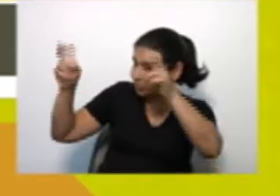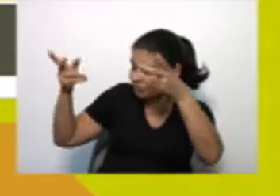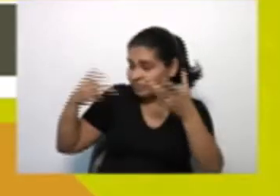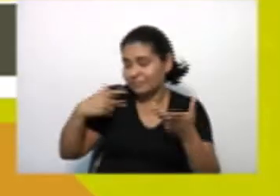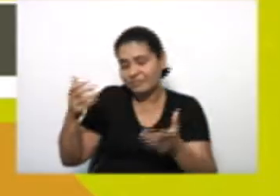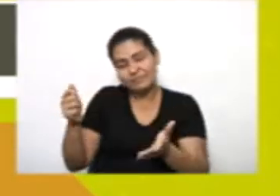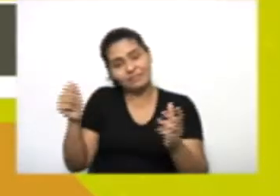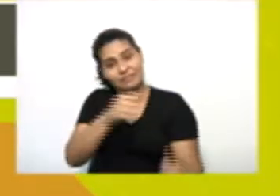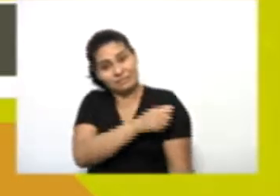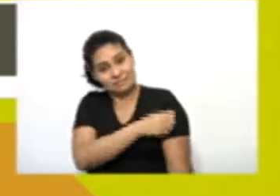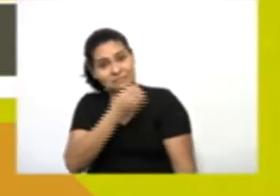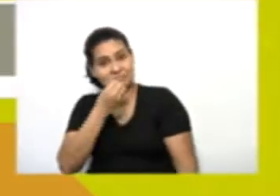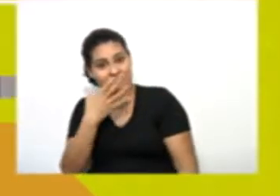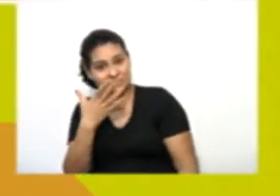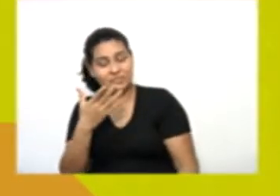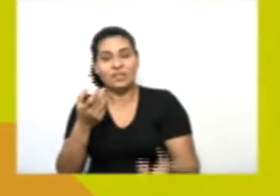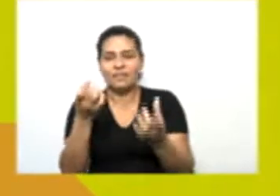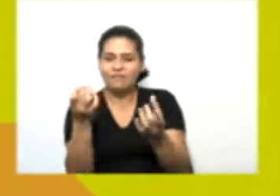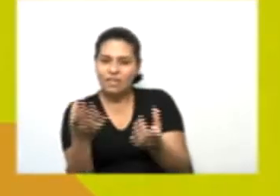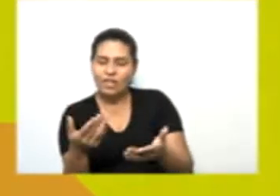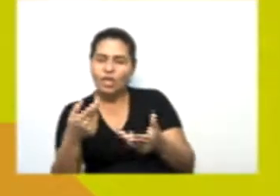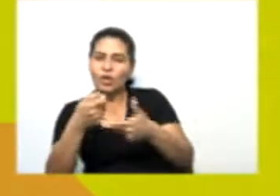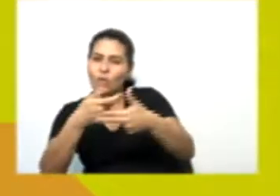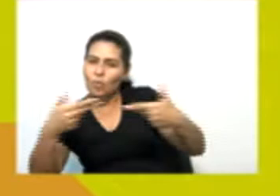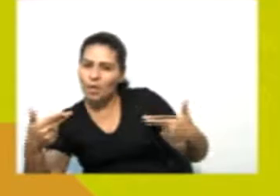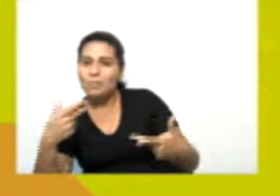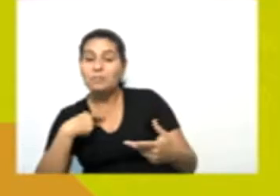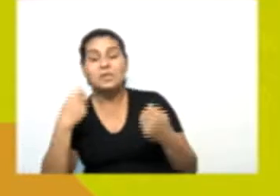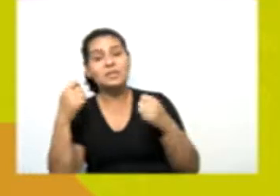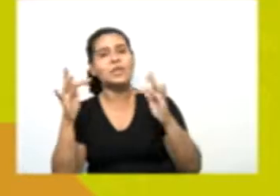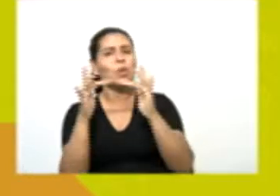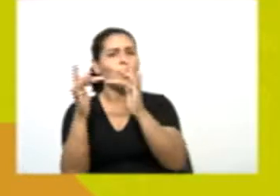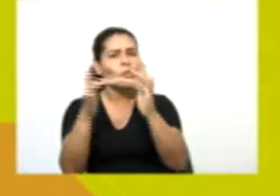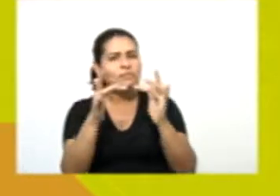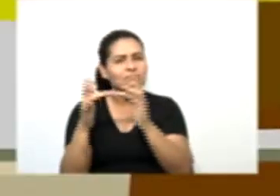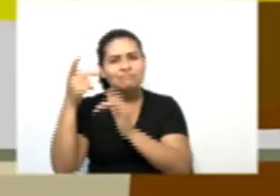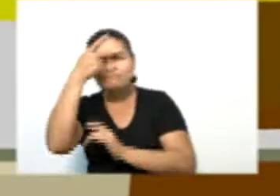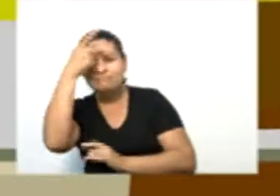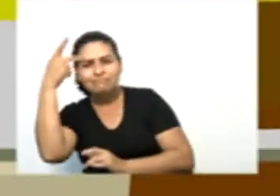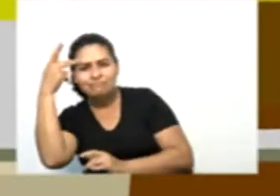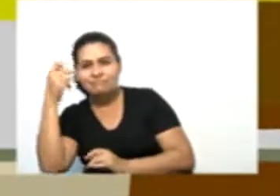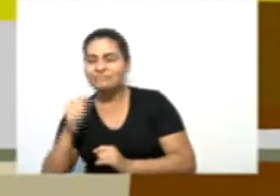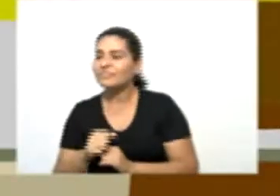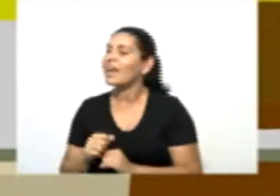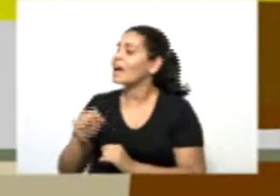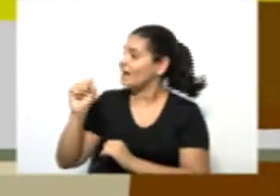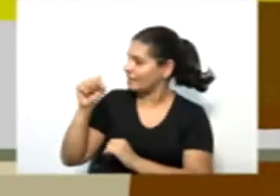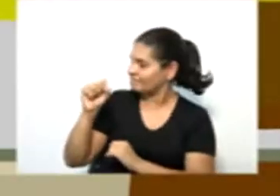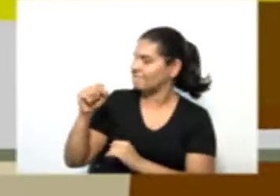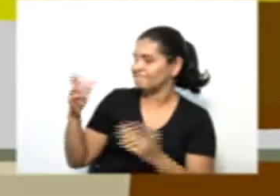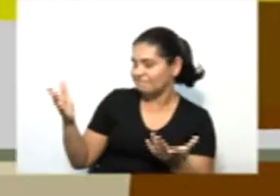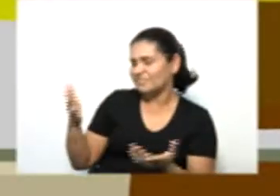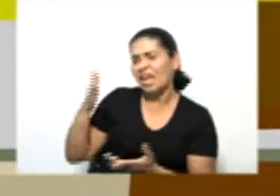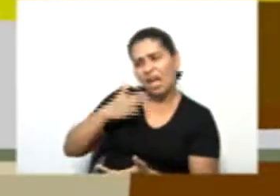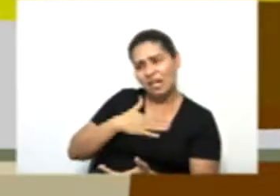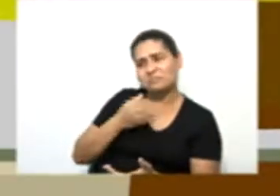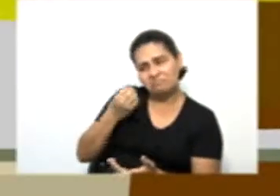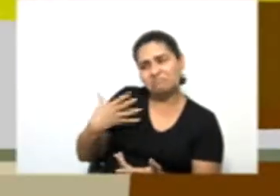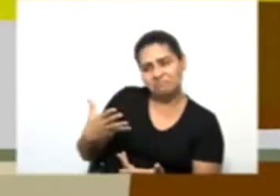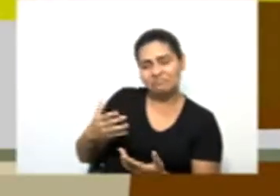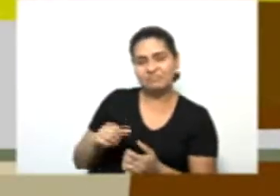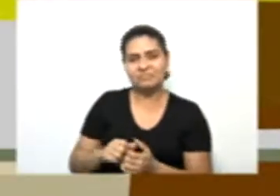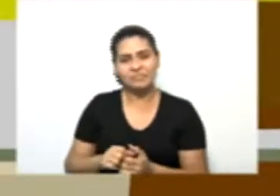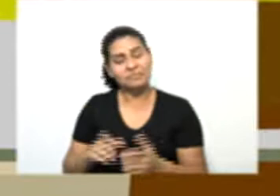hoje. Para ser um bom negociador, é preciso saber se relacionar com as pessoas. Ah, sim. Eu acho que sou bom nisso,